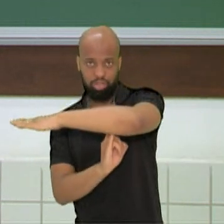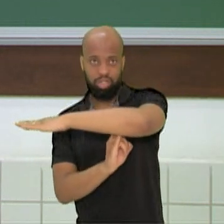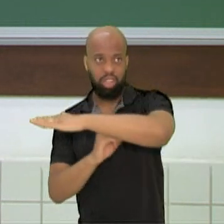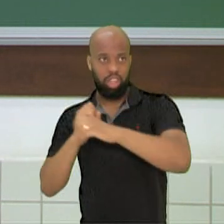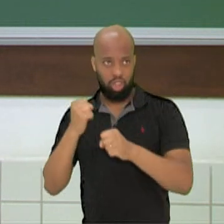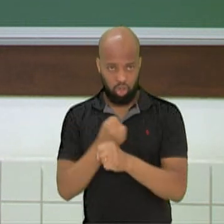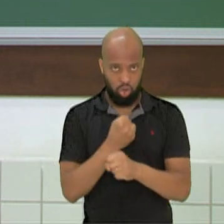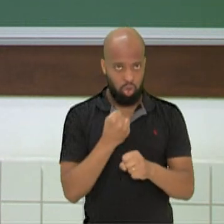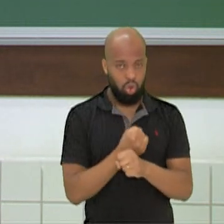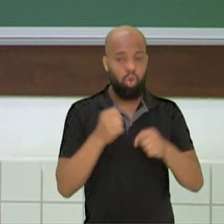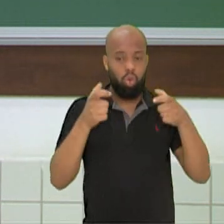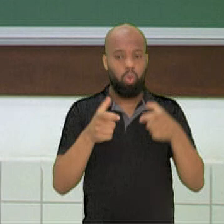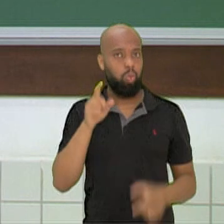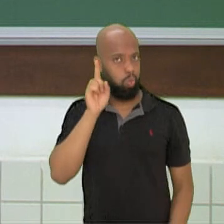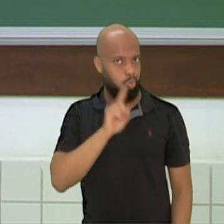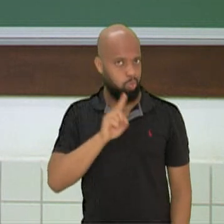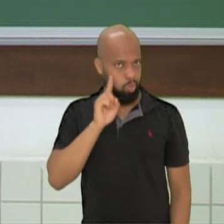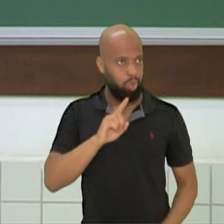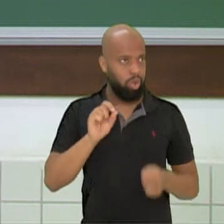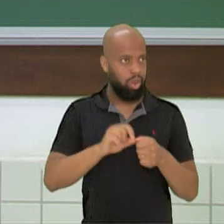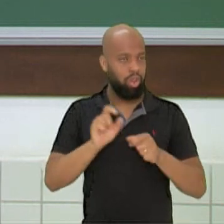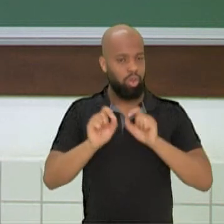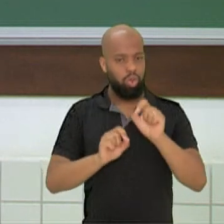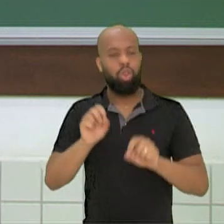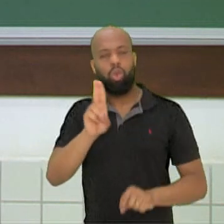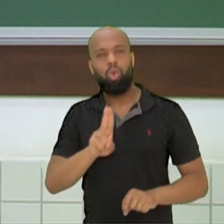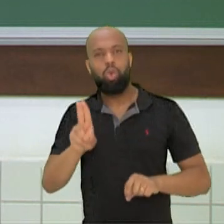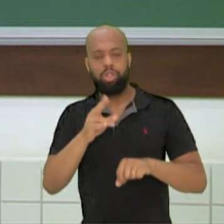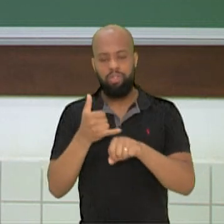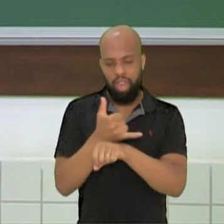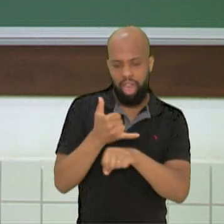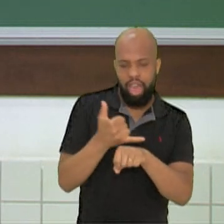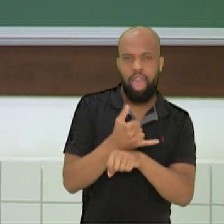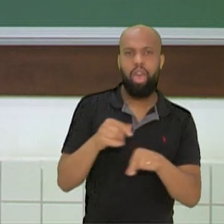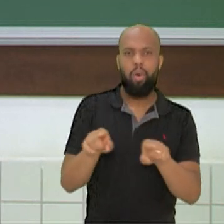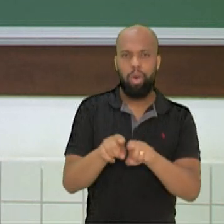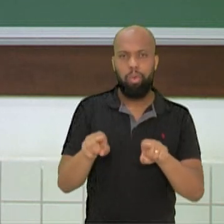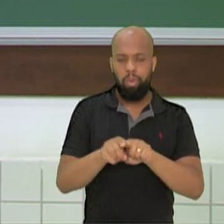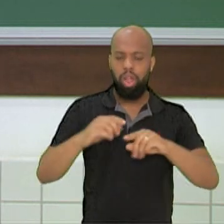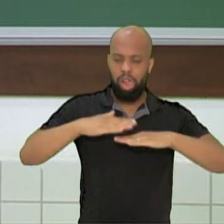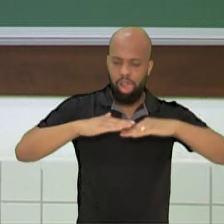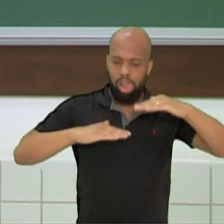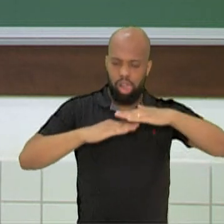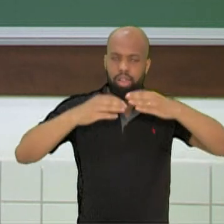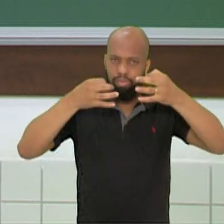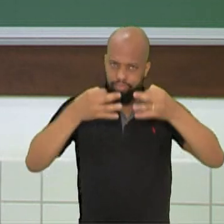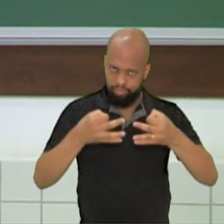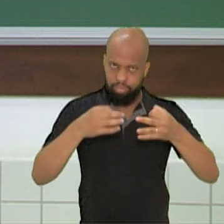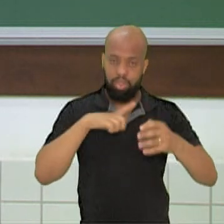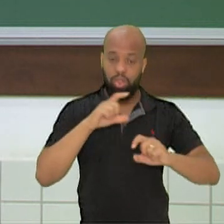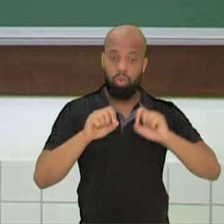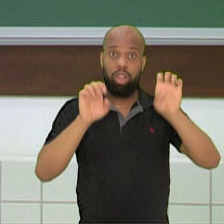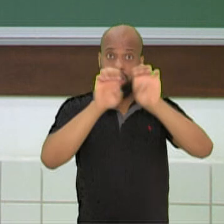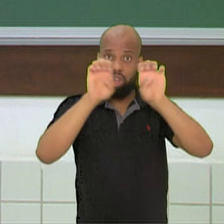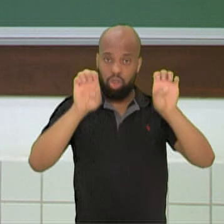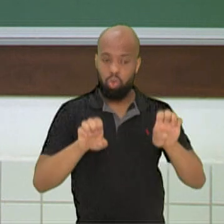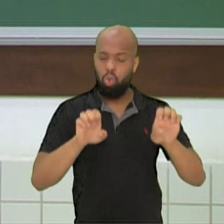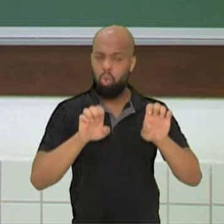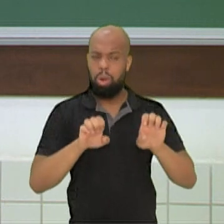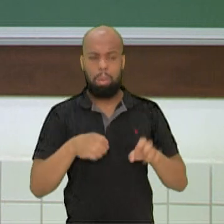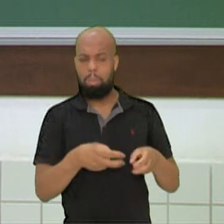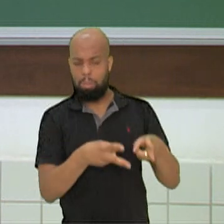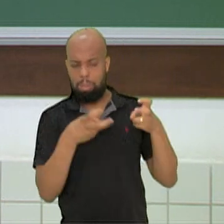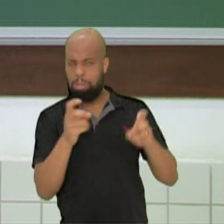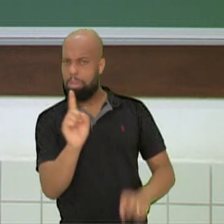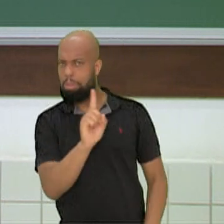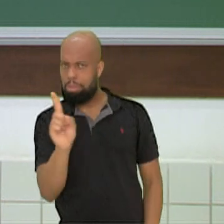favorável à ideia da construção, realizada ali com ferro, aço, concreto, e assim, um detalhe estrutural passou batido nessa